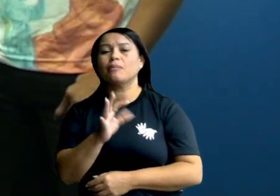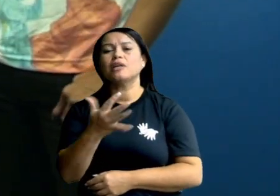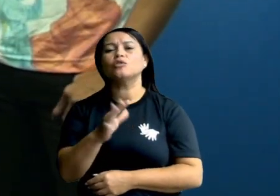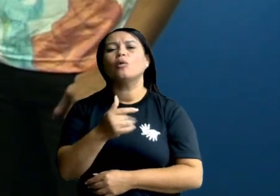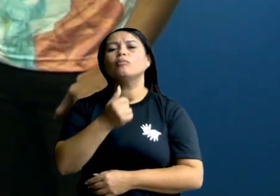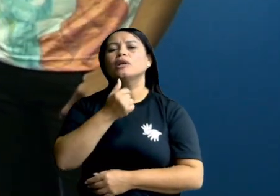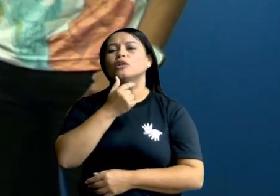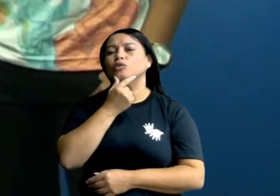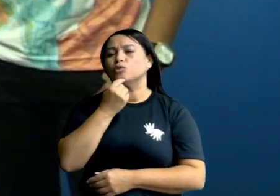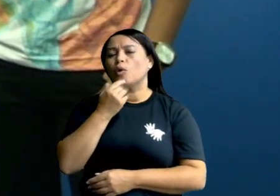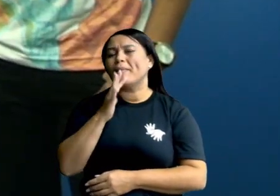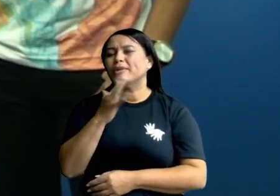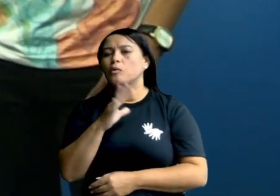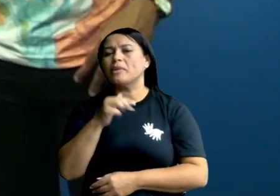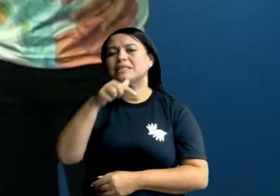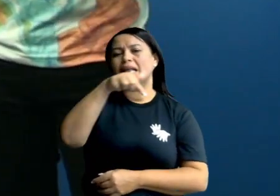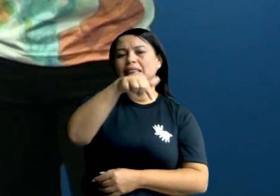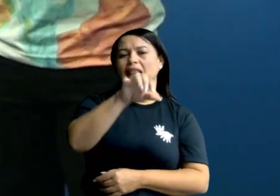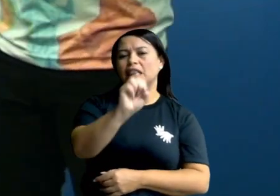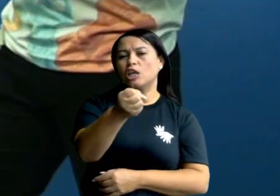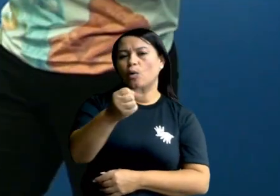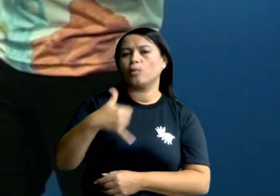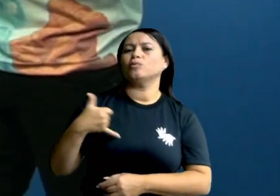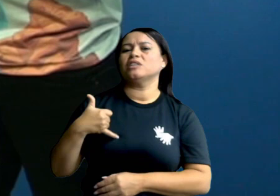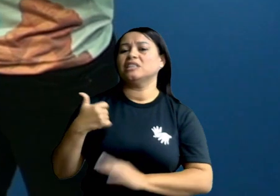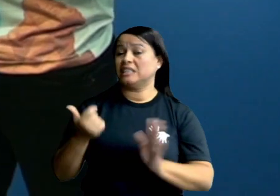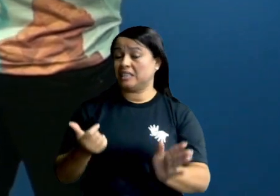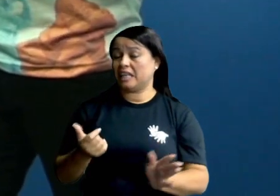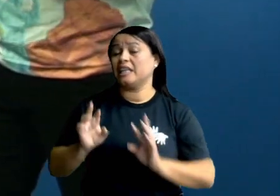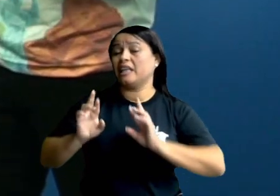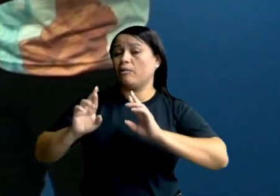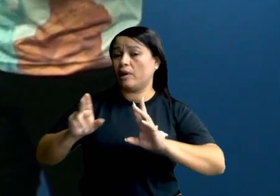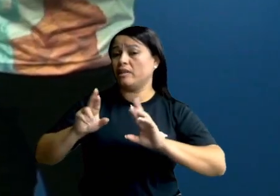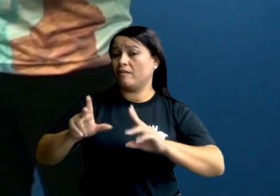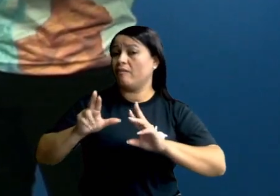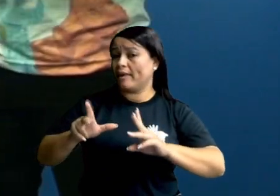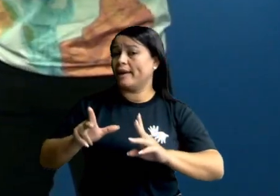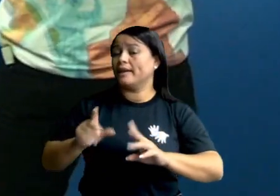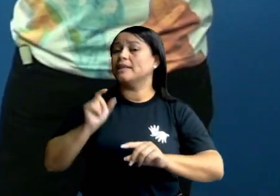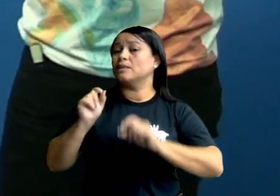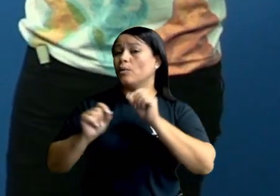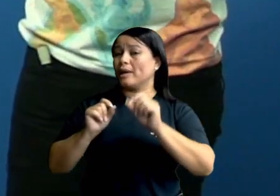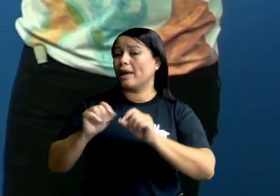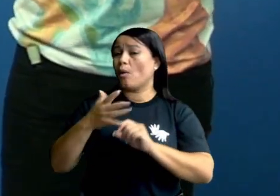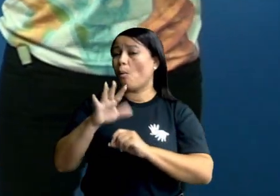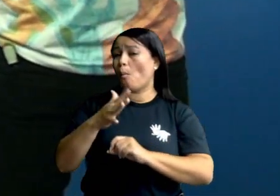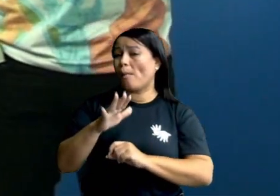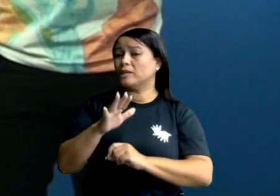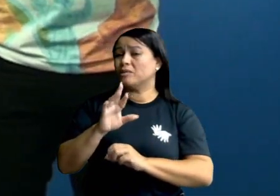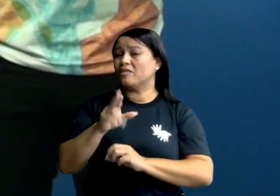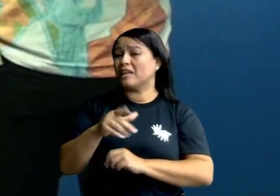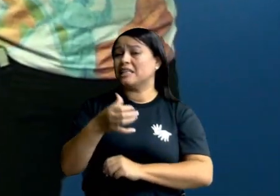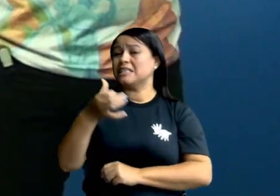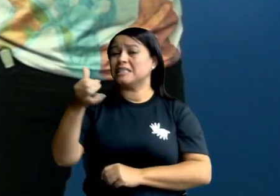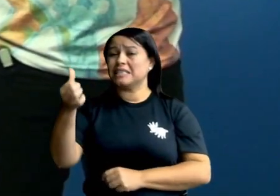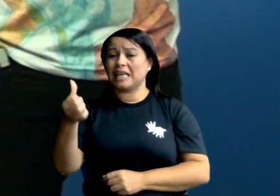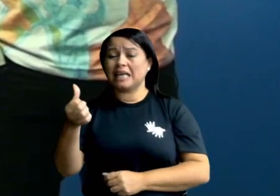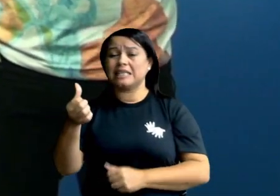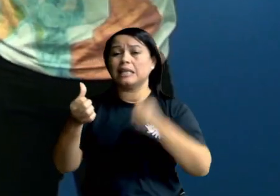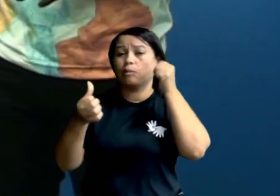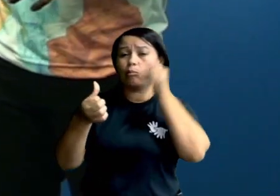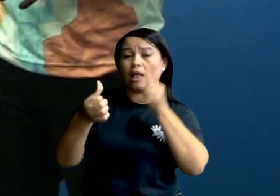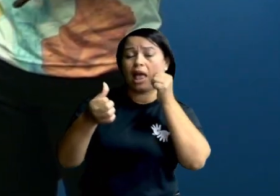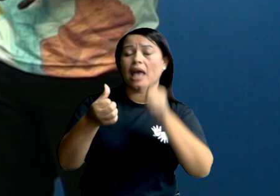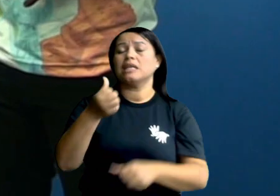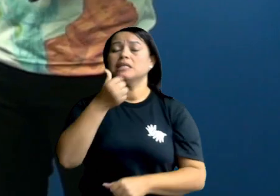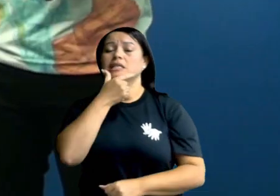78 anos a expectativa de vida. Percebam que é uma diferença aí, no caso, né, de mais de 6 anos entre homens e mulheres,